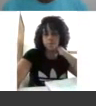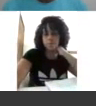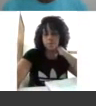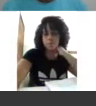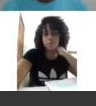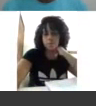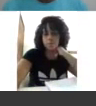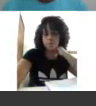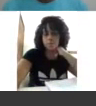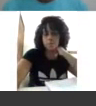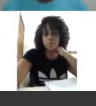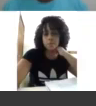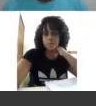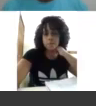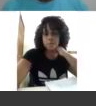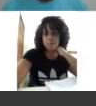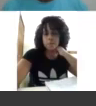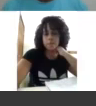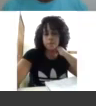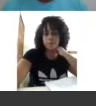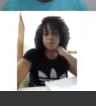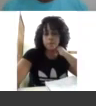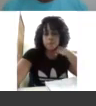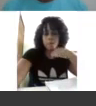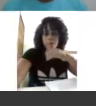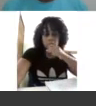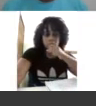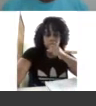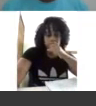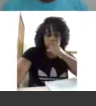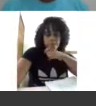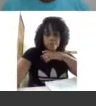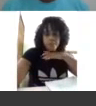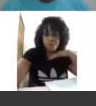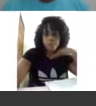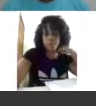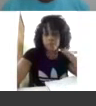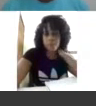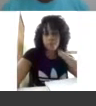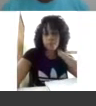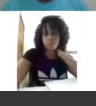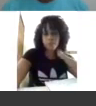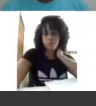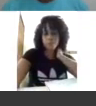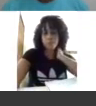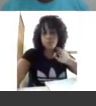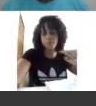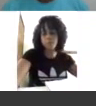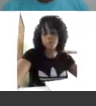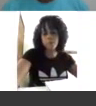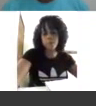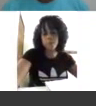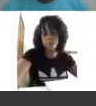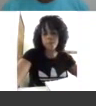Como que o PIBID, enquanto um programa, ele consegue realmente fazer esse diálogo entre o ensino superior, né,